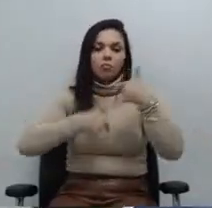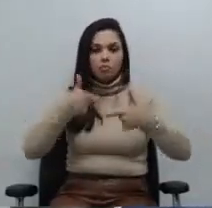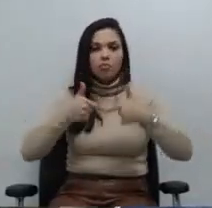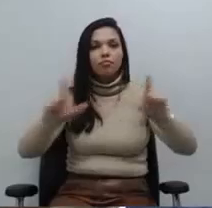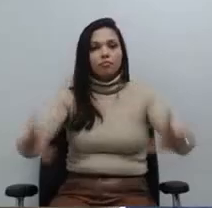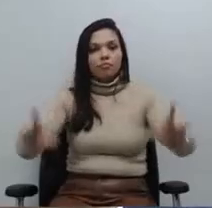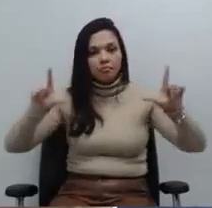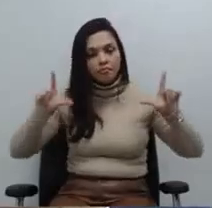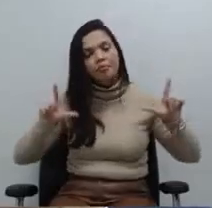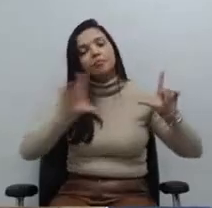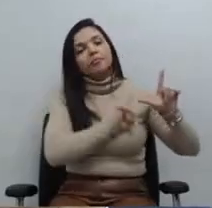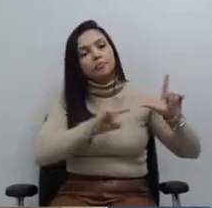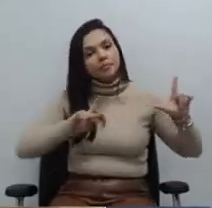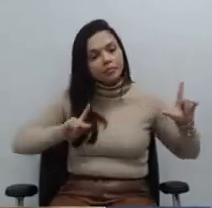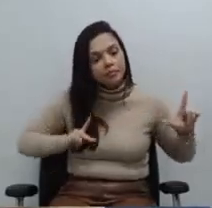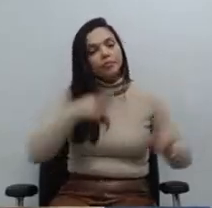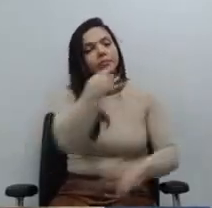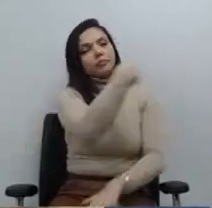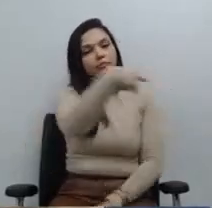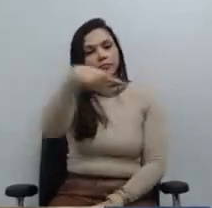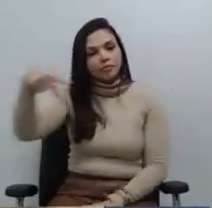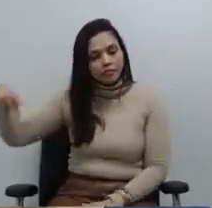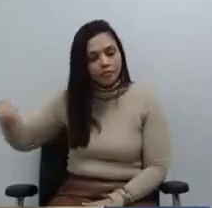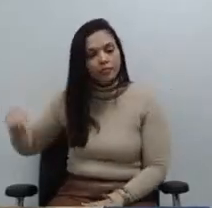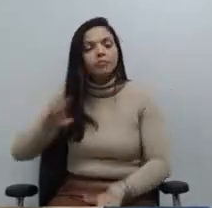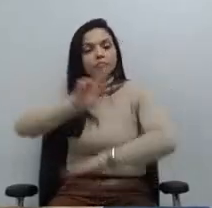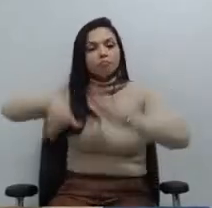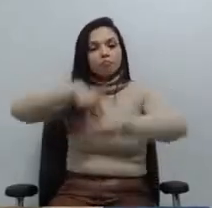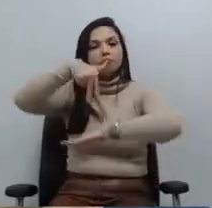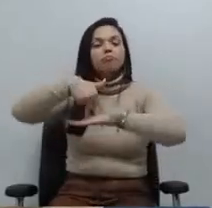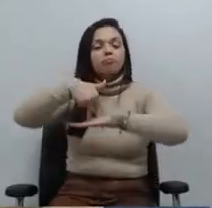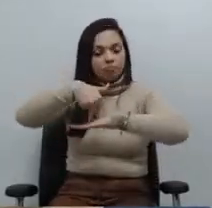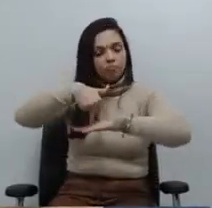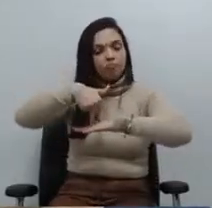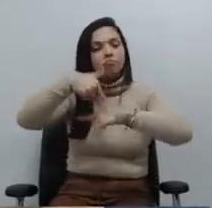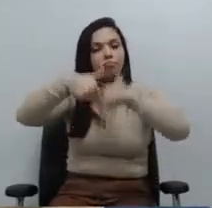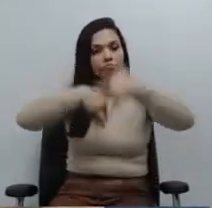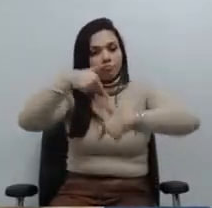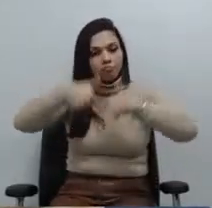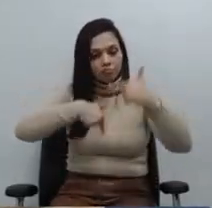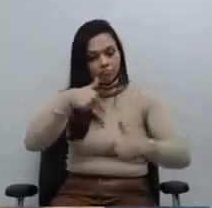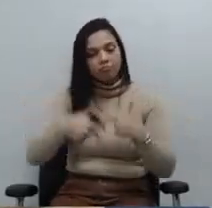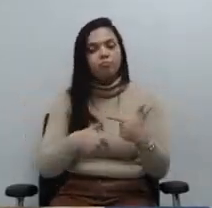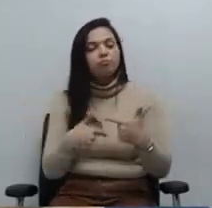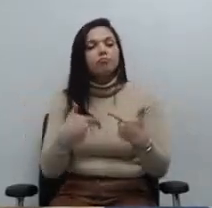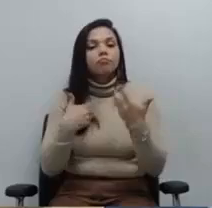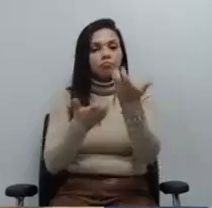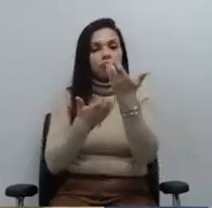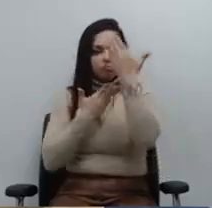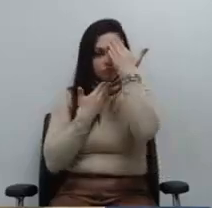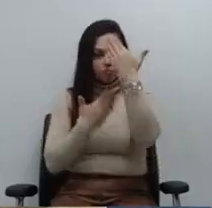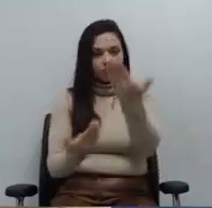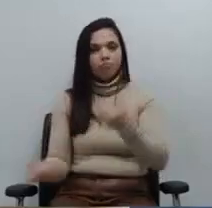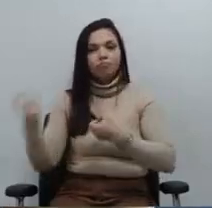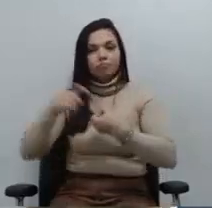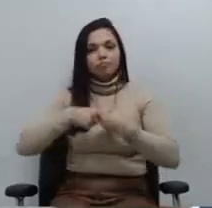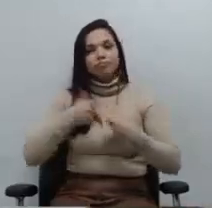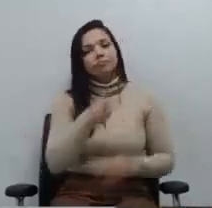defensoras, defensores, servidoras e servidores. Eram essas as considerações que eu gostaria de trazer. Agradeço e devolvo a